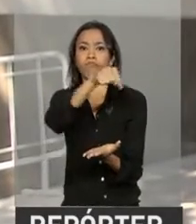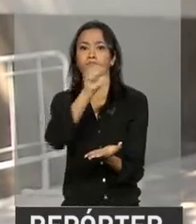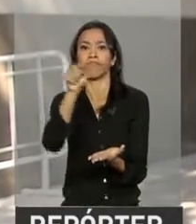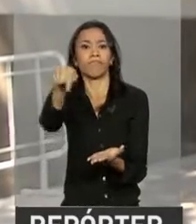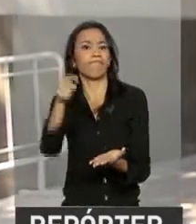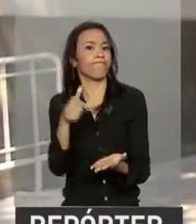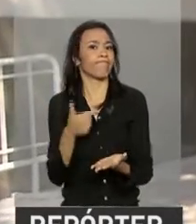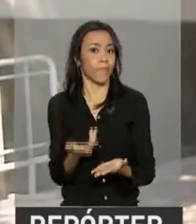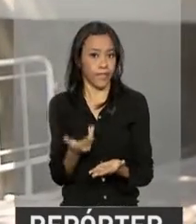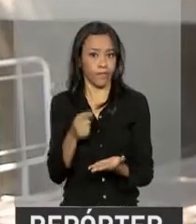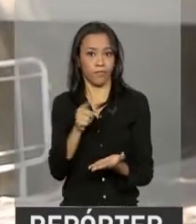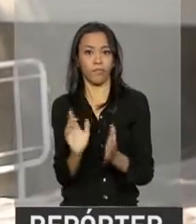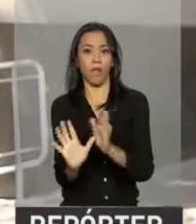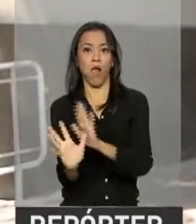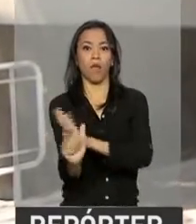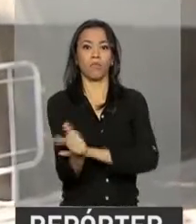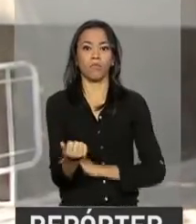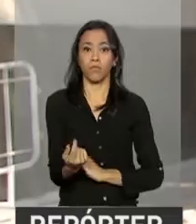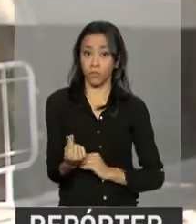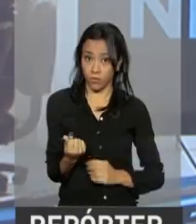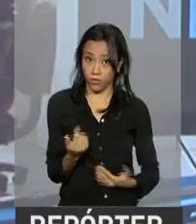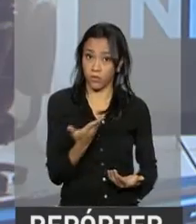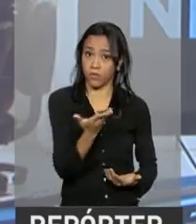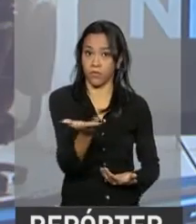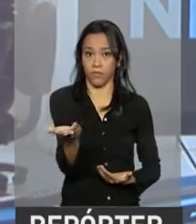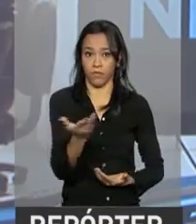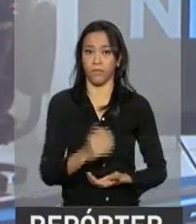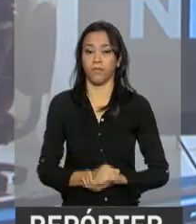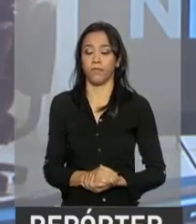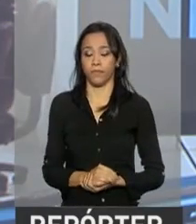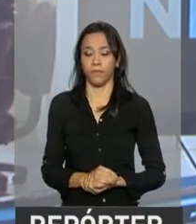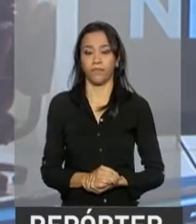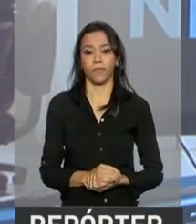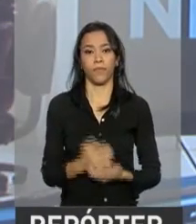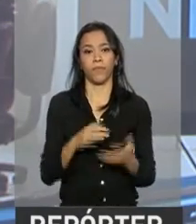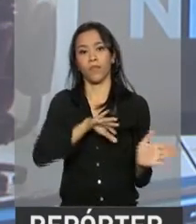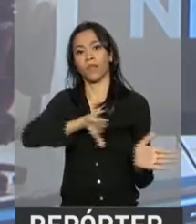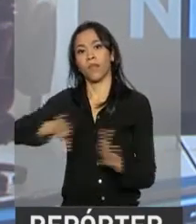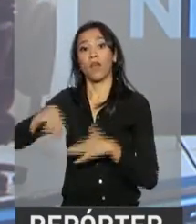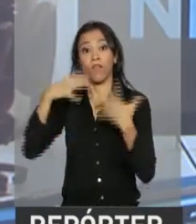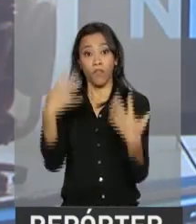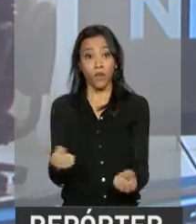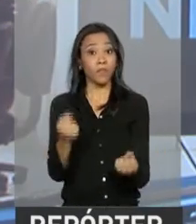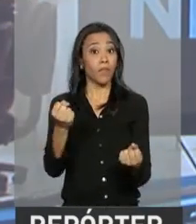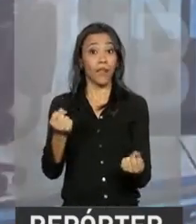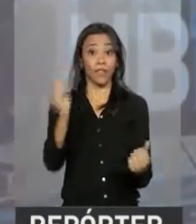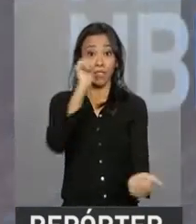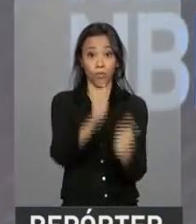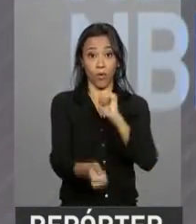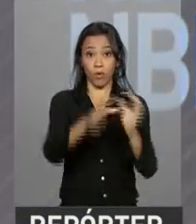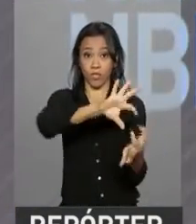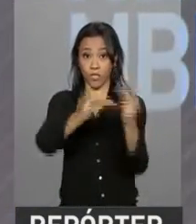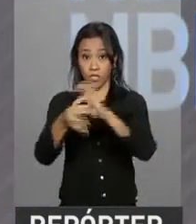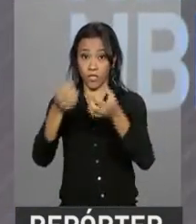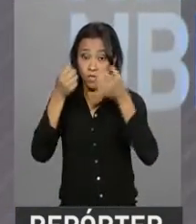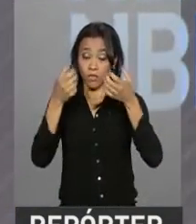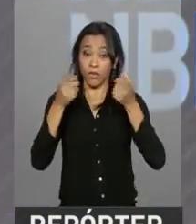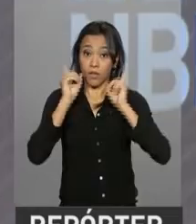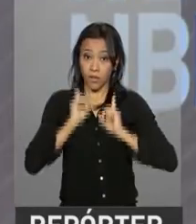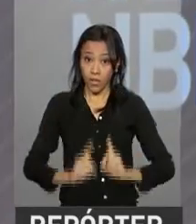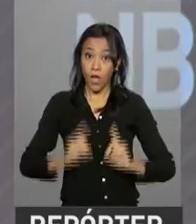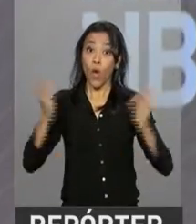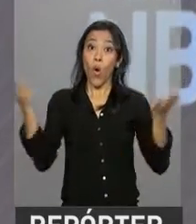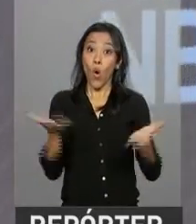no sentido de desviar recursos desse convênio e vamos falar agora de paraolimpíada satoshi chega hoje